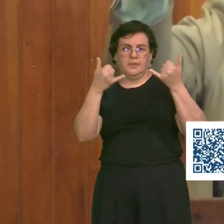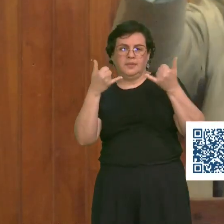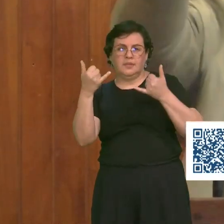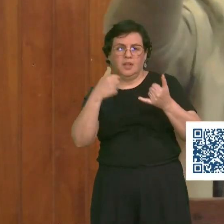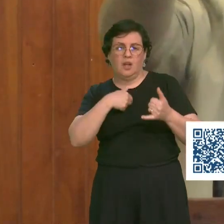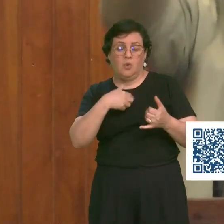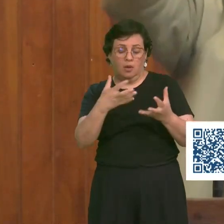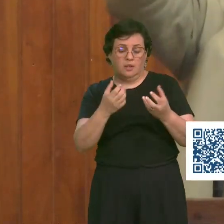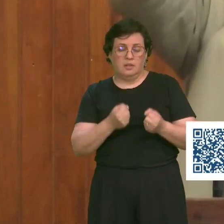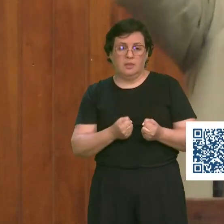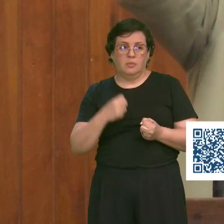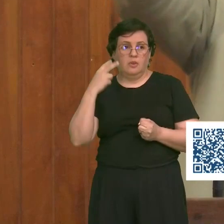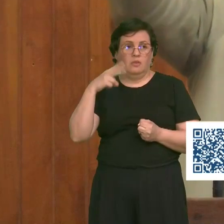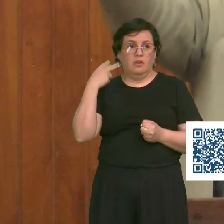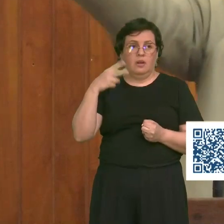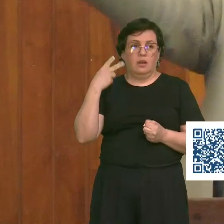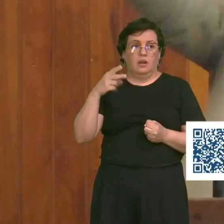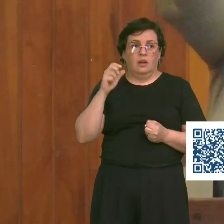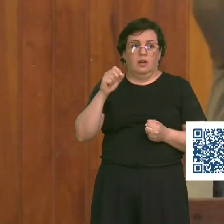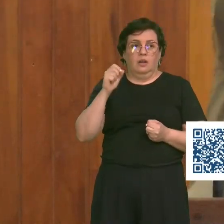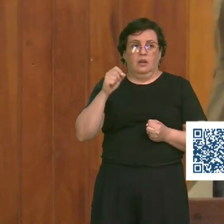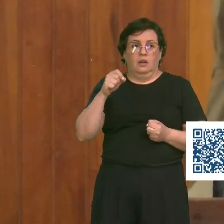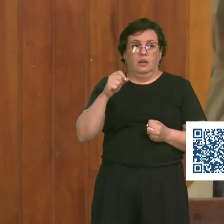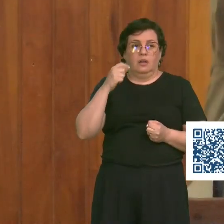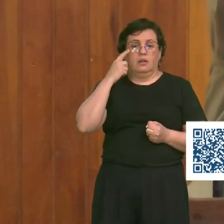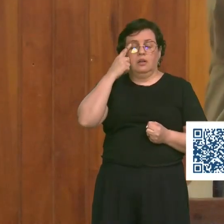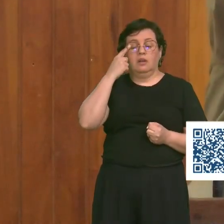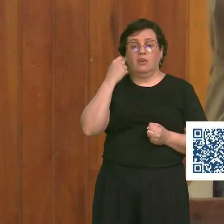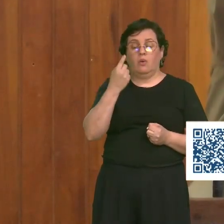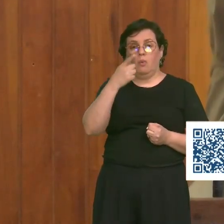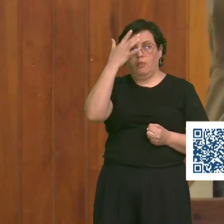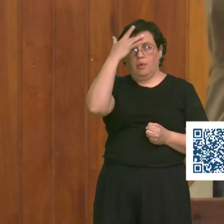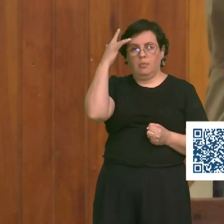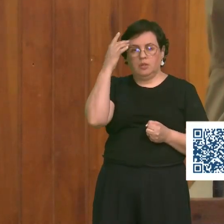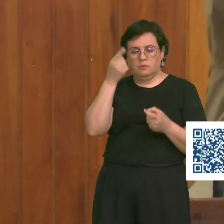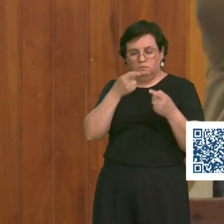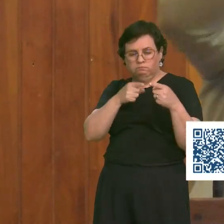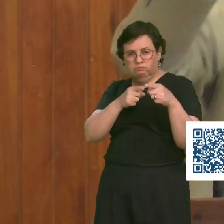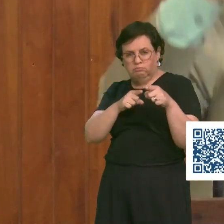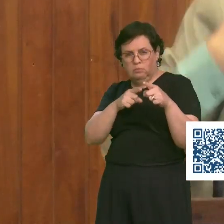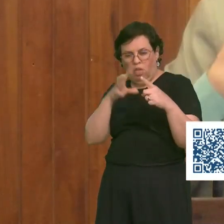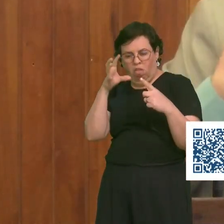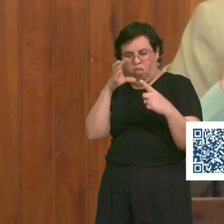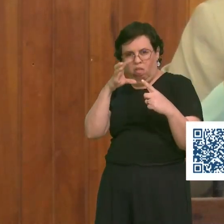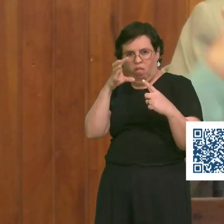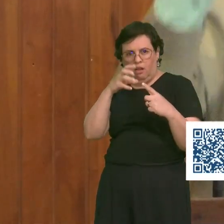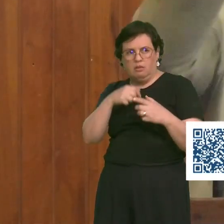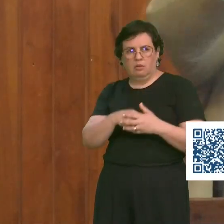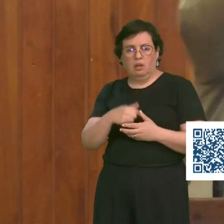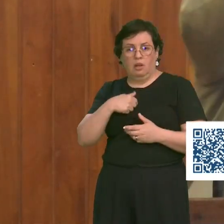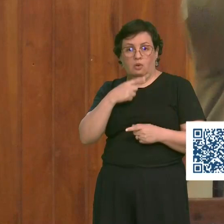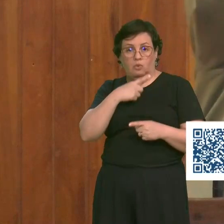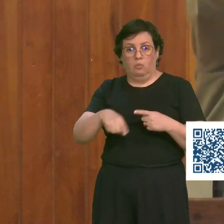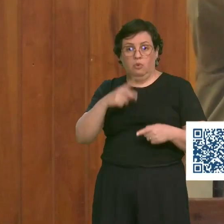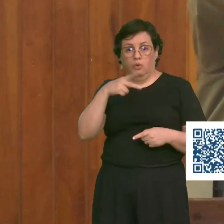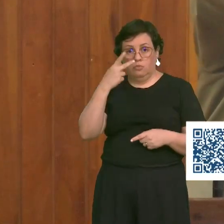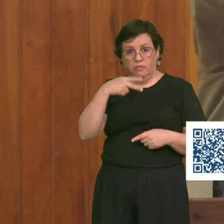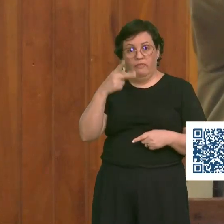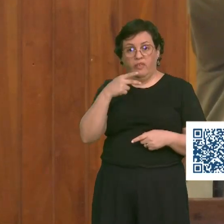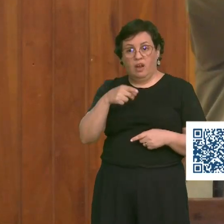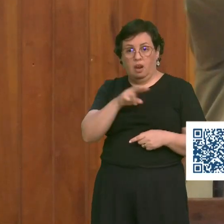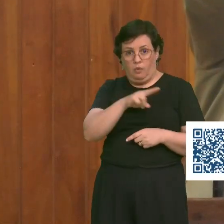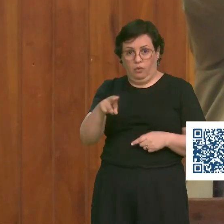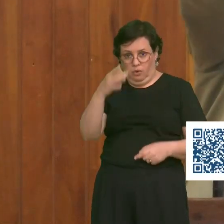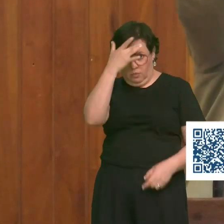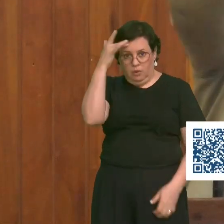vereadores que um gangster do gabinete desceu aqui ameaçou ele aqui no corredor ameaçou eu não posso declinar o nome que eu não tenho autorização do colega